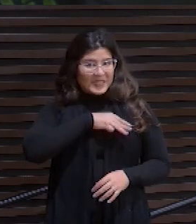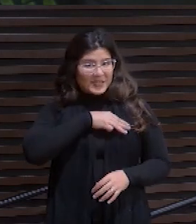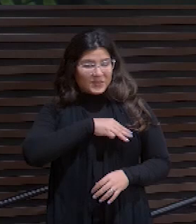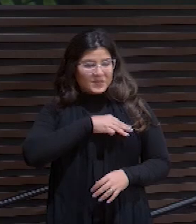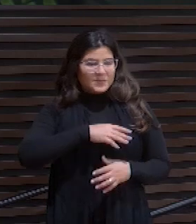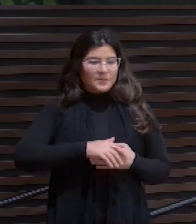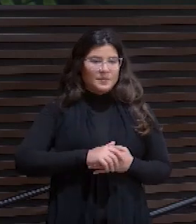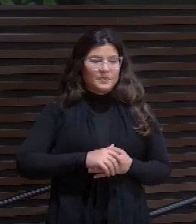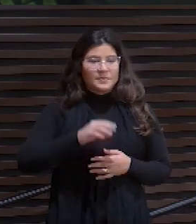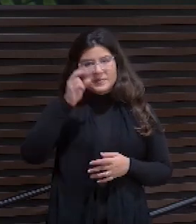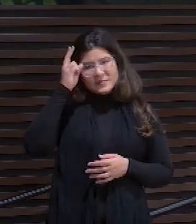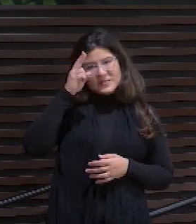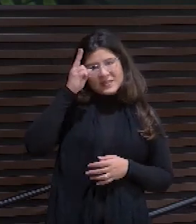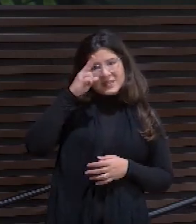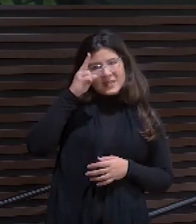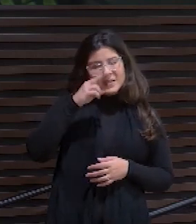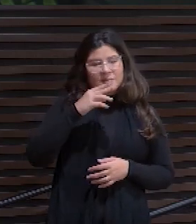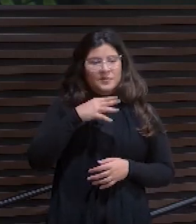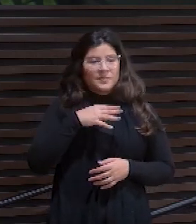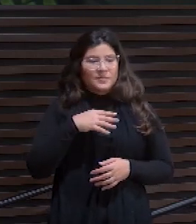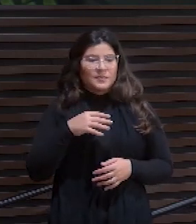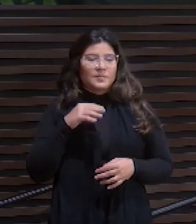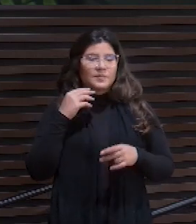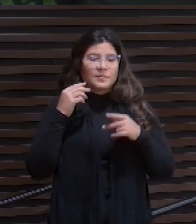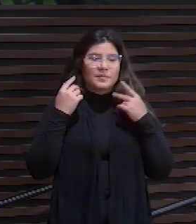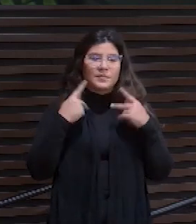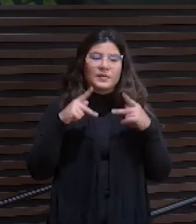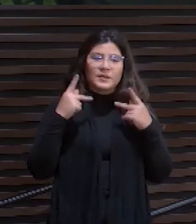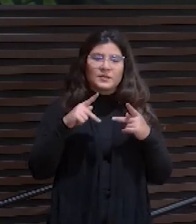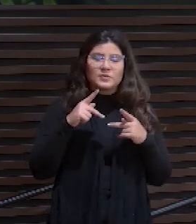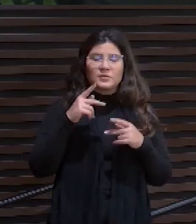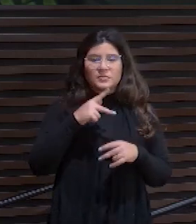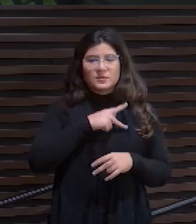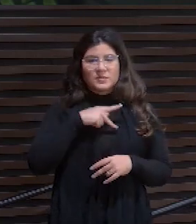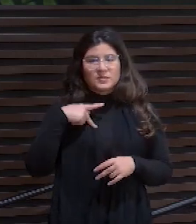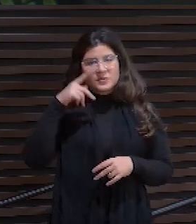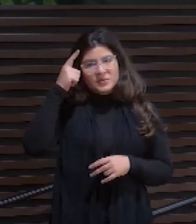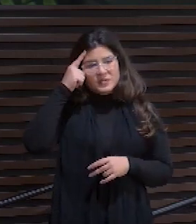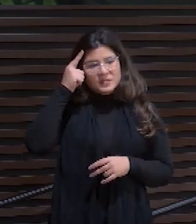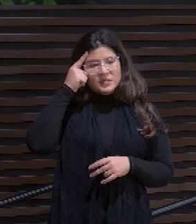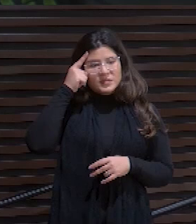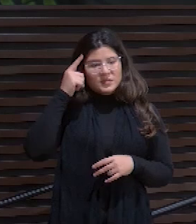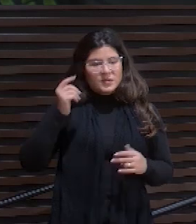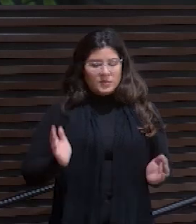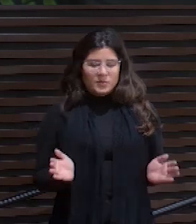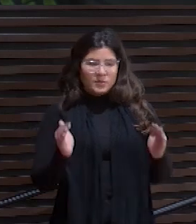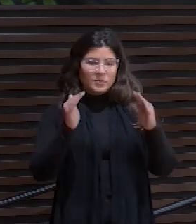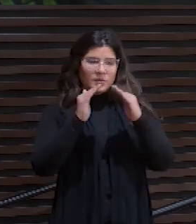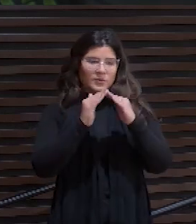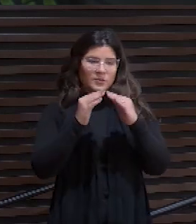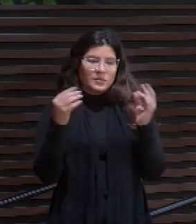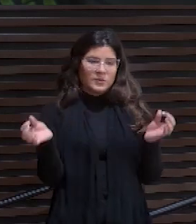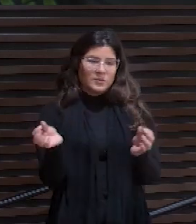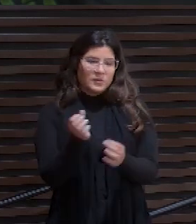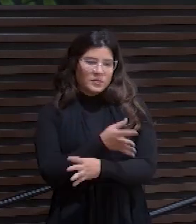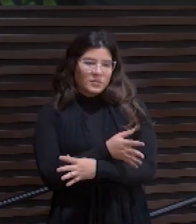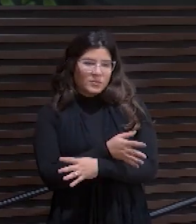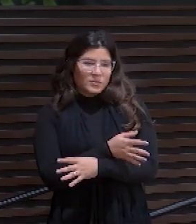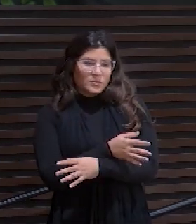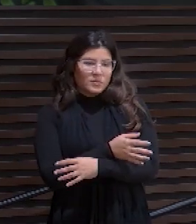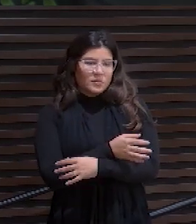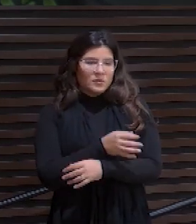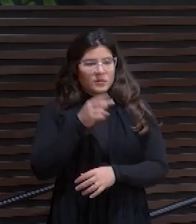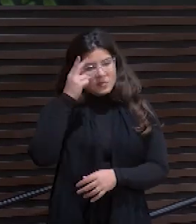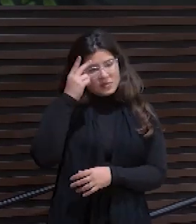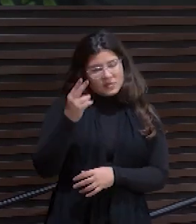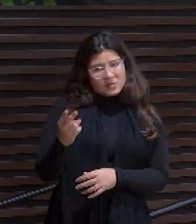lembro muito bem das pregações do Glênio, odres que se renovam no curso da história, o desastre dos odres